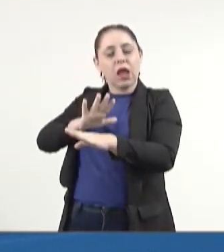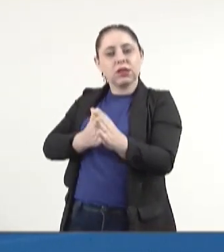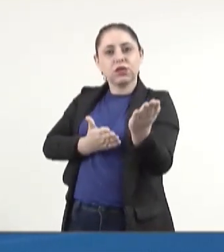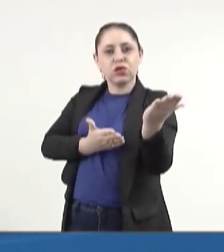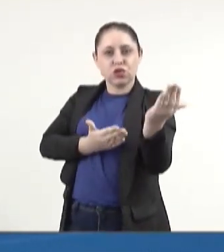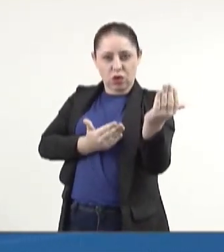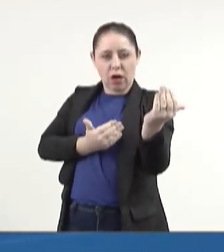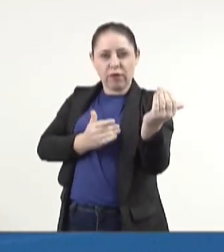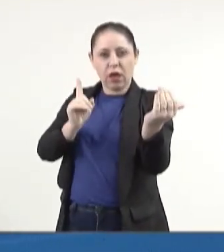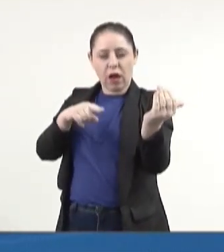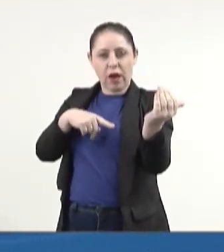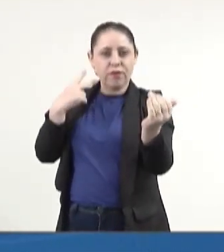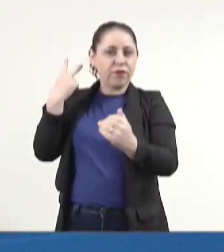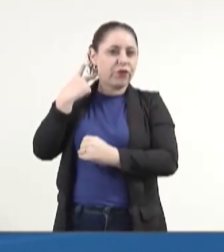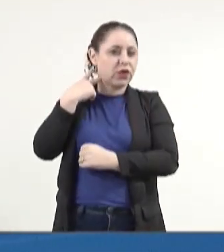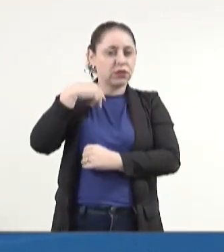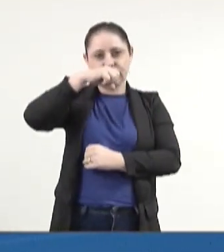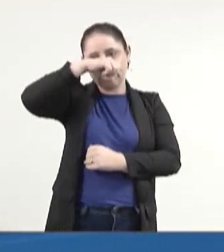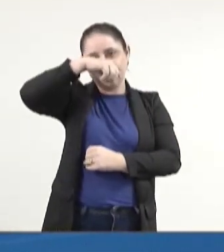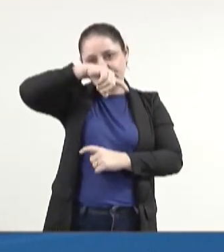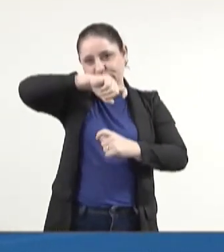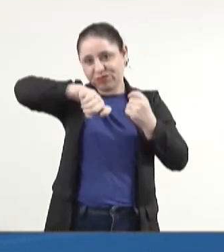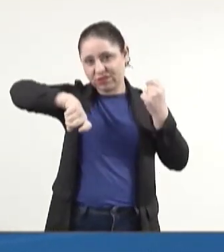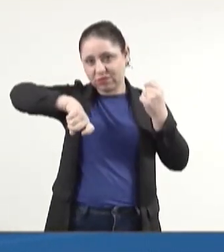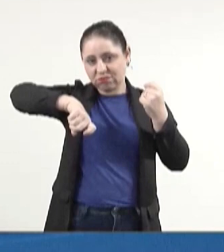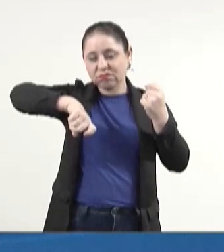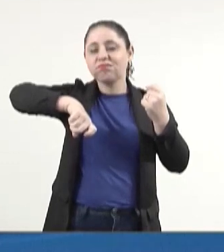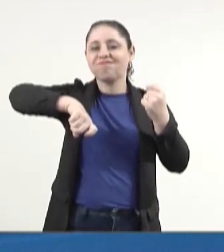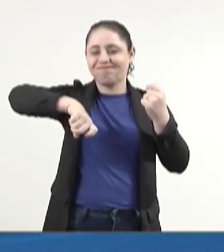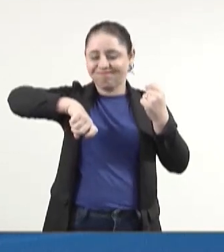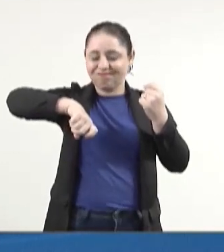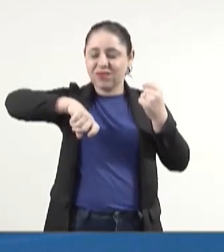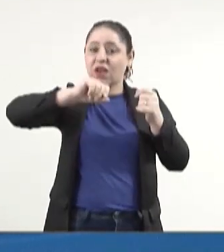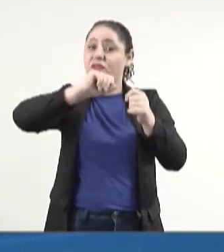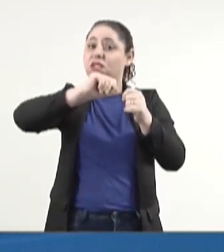e adolescentes vítimas de violência sexual,